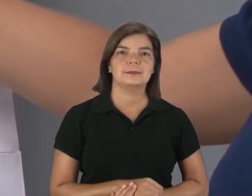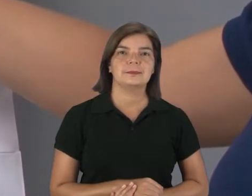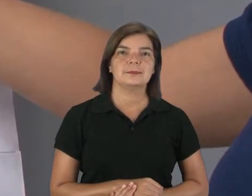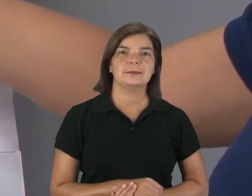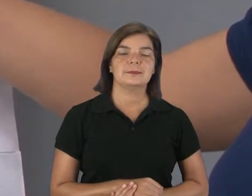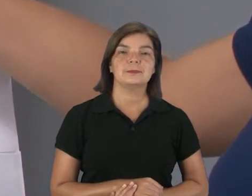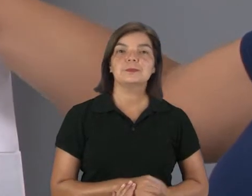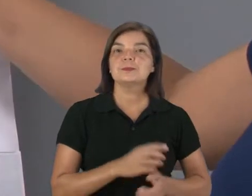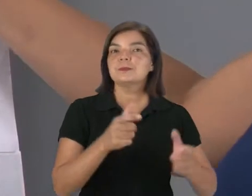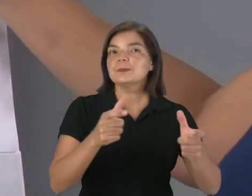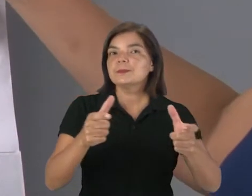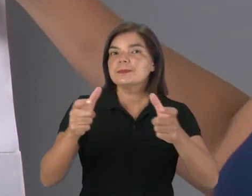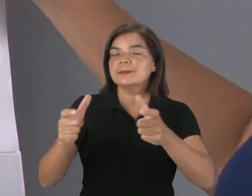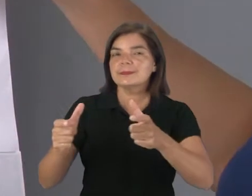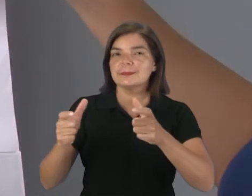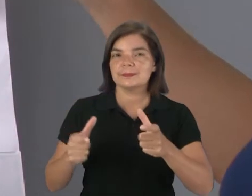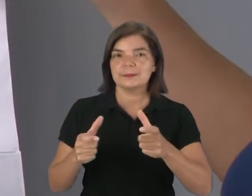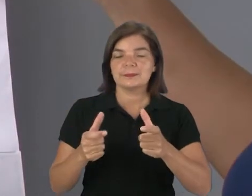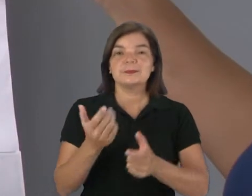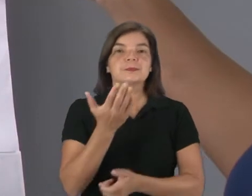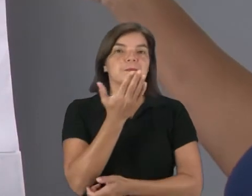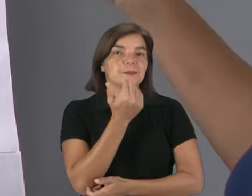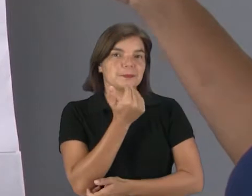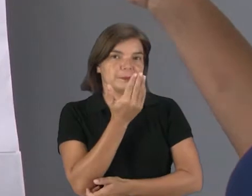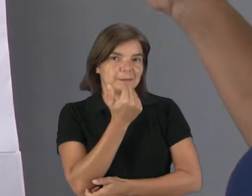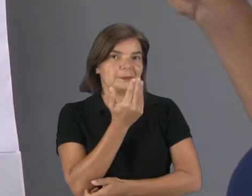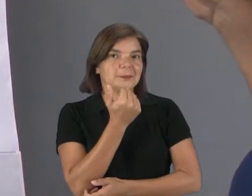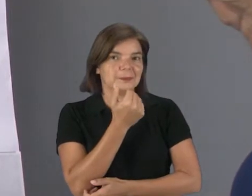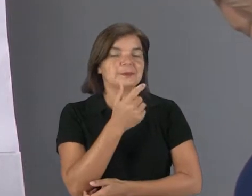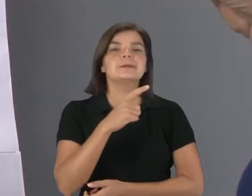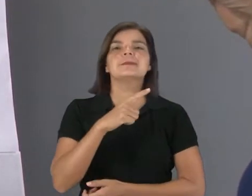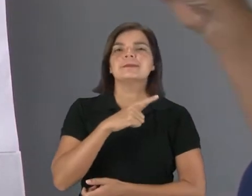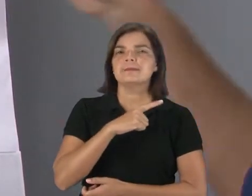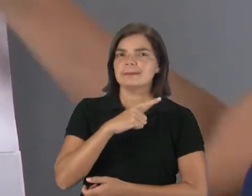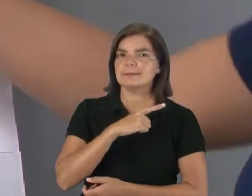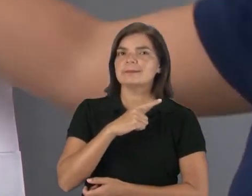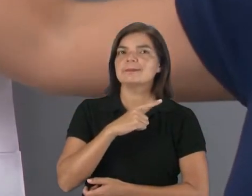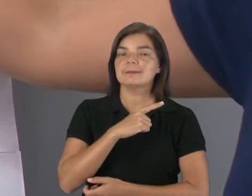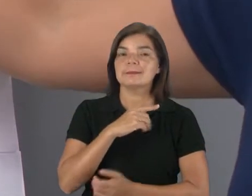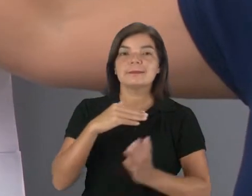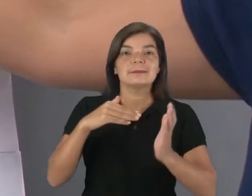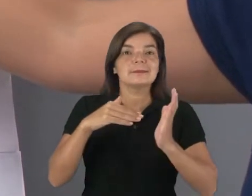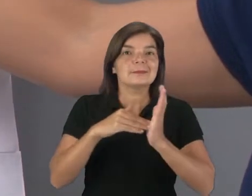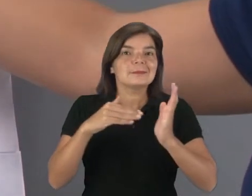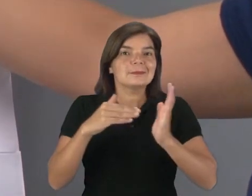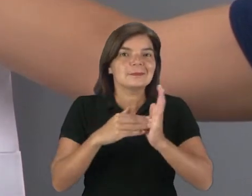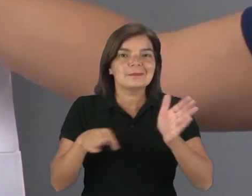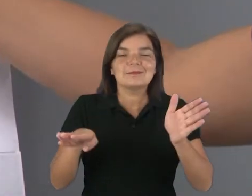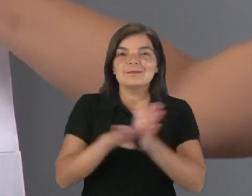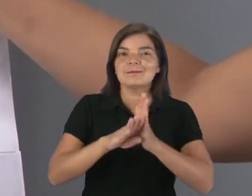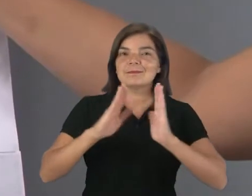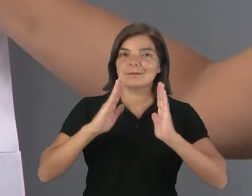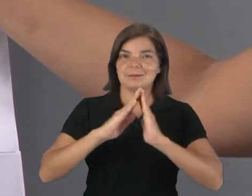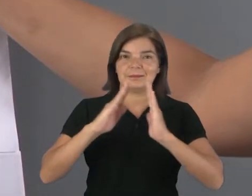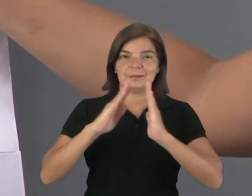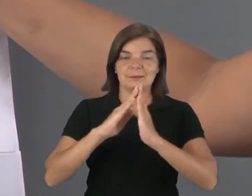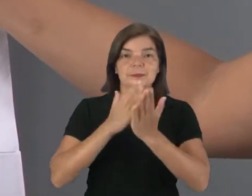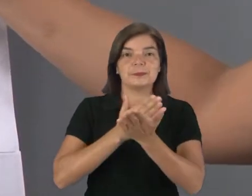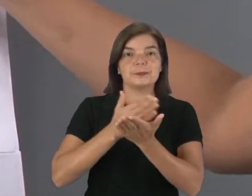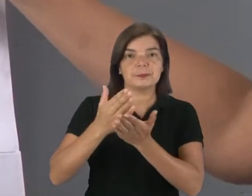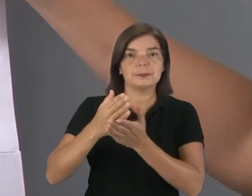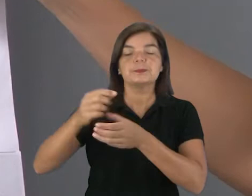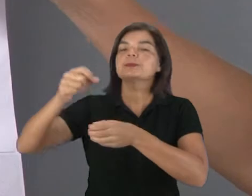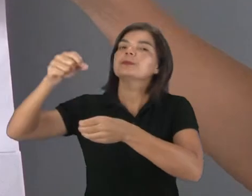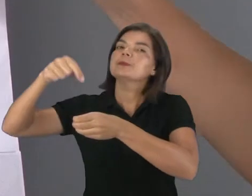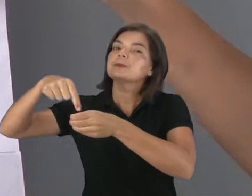O caminho que os alimentos percorrem até chegar à nossa casa inicia-se no